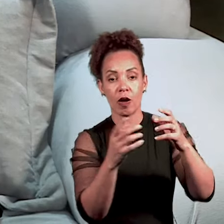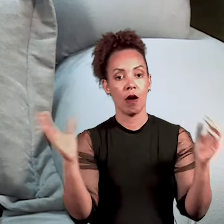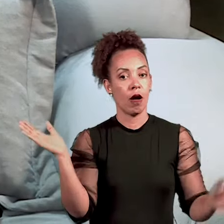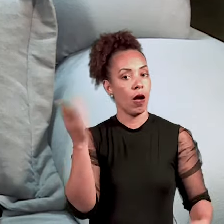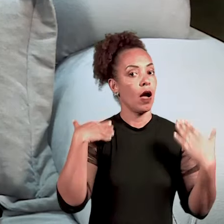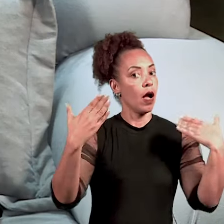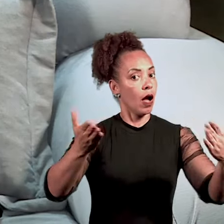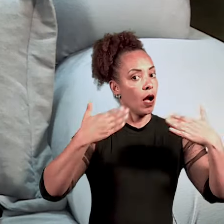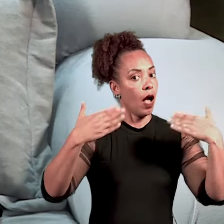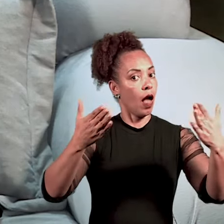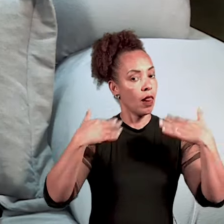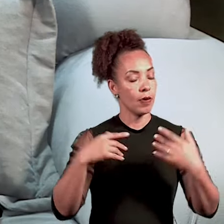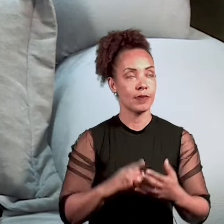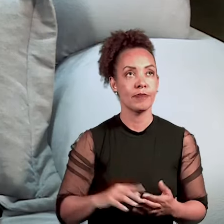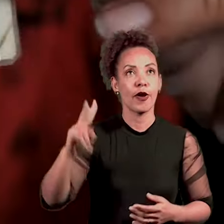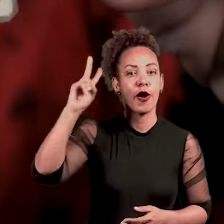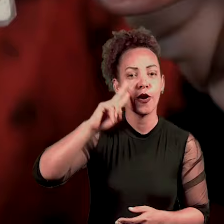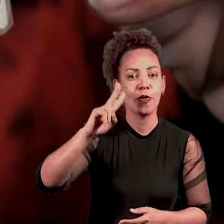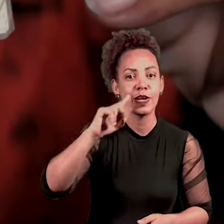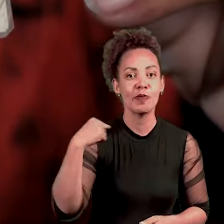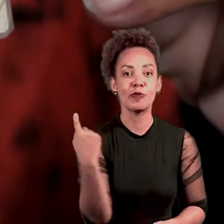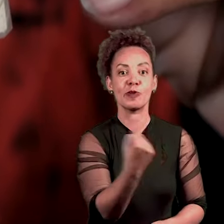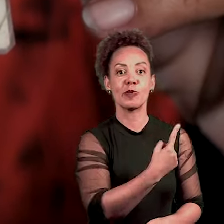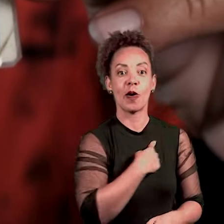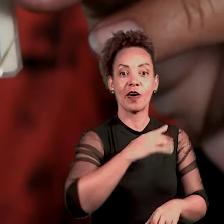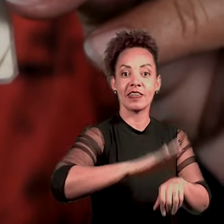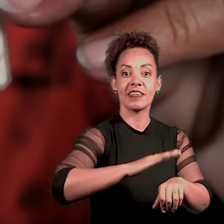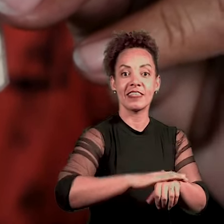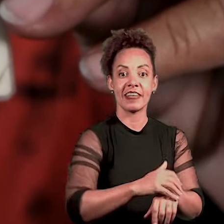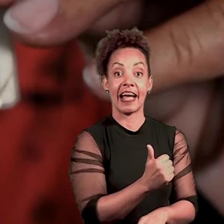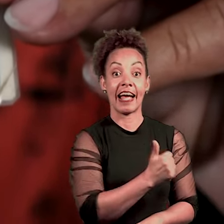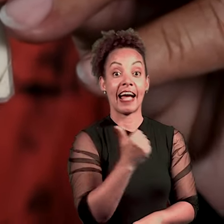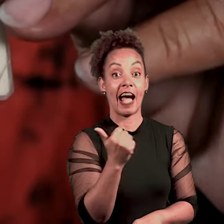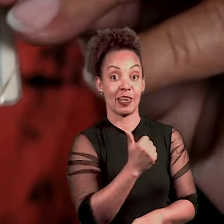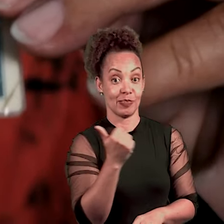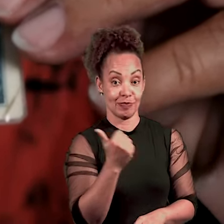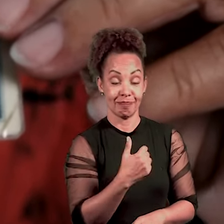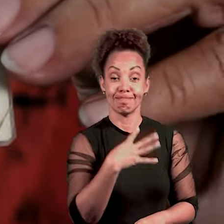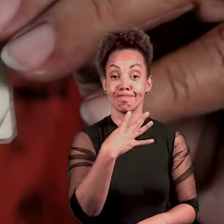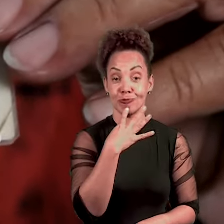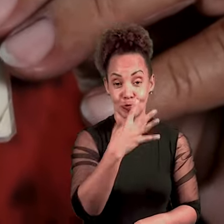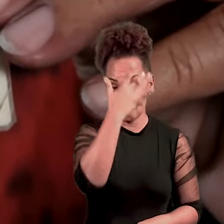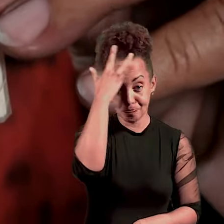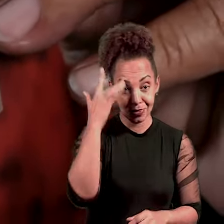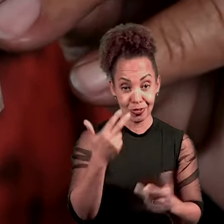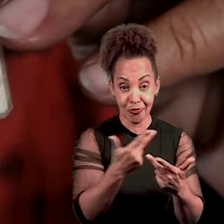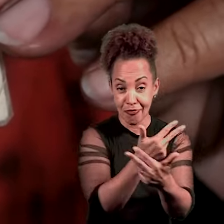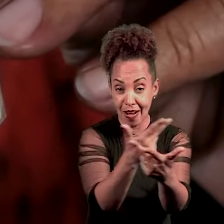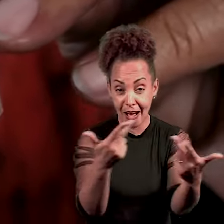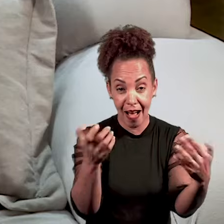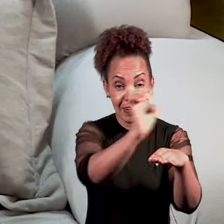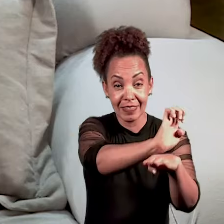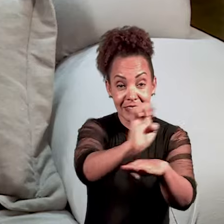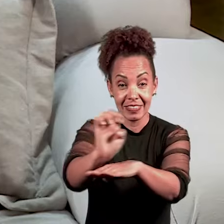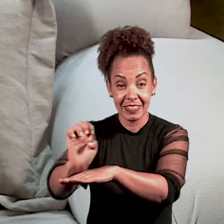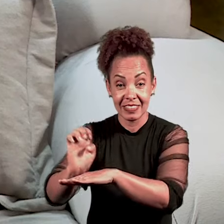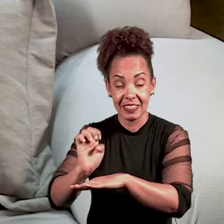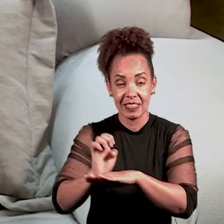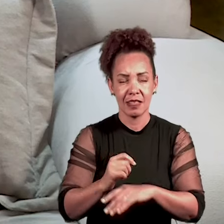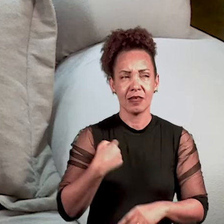Nessas caronas, nós conhecíamos gente de todos os estados. Eu lembro que uma vez, eu e umas duas